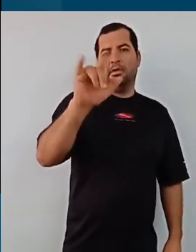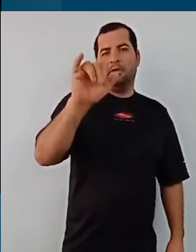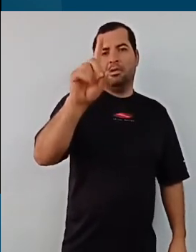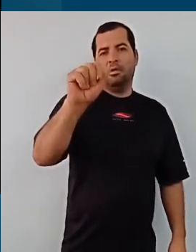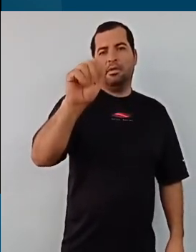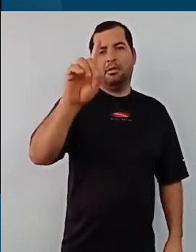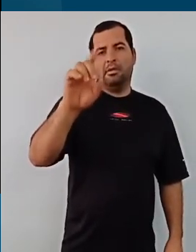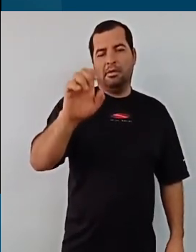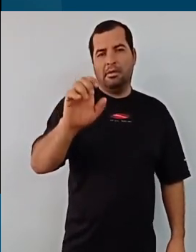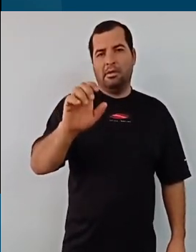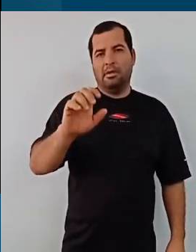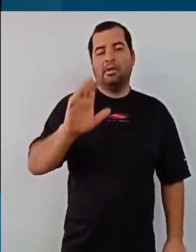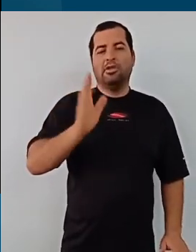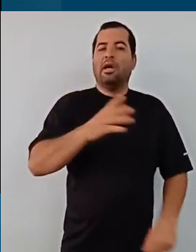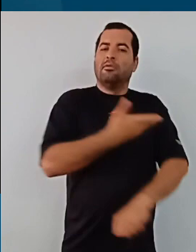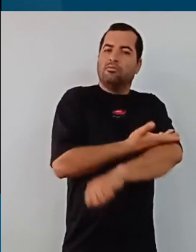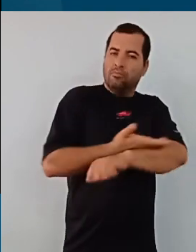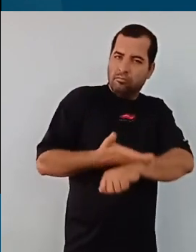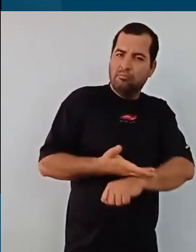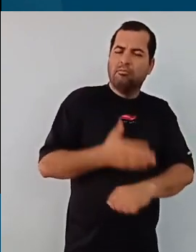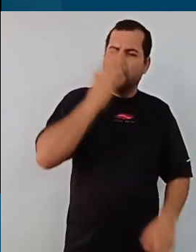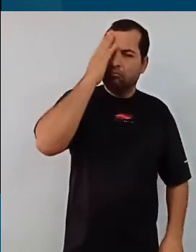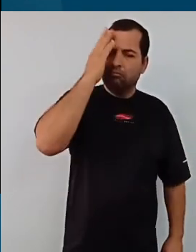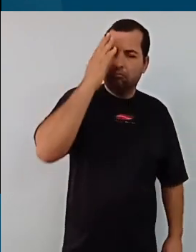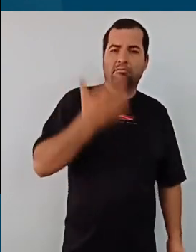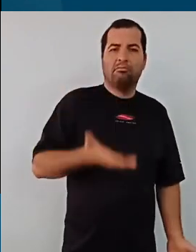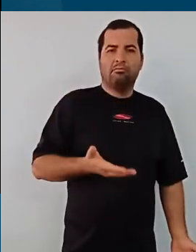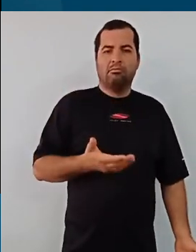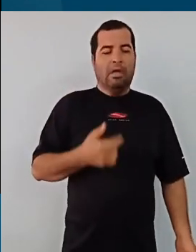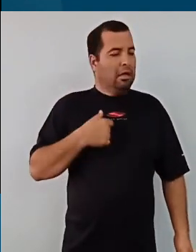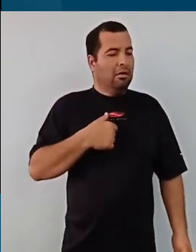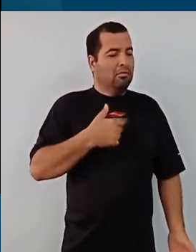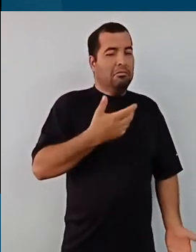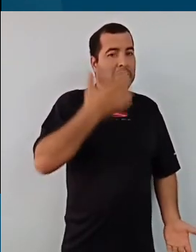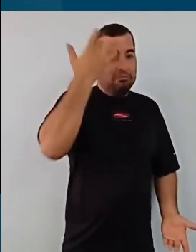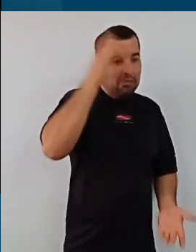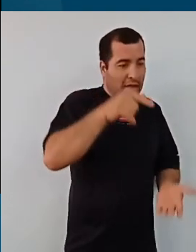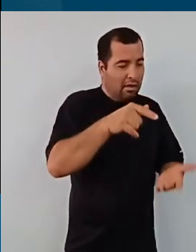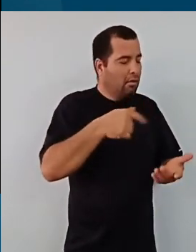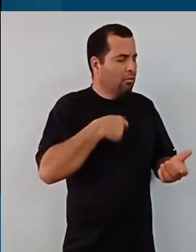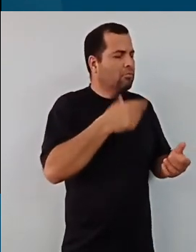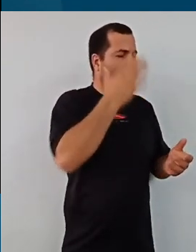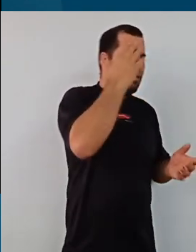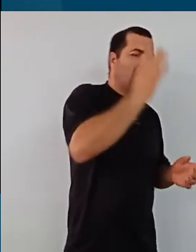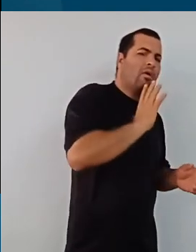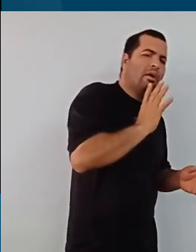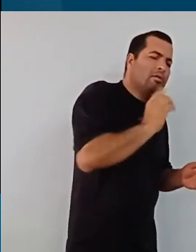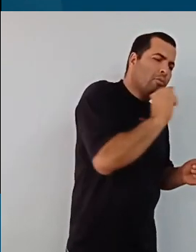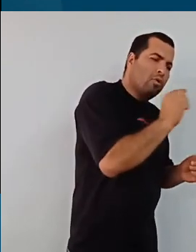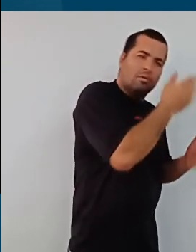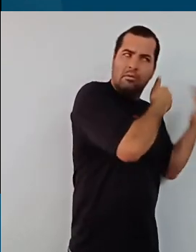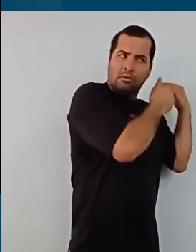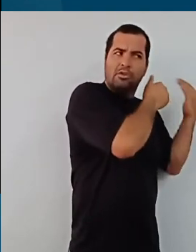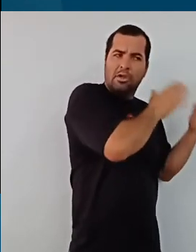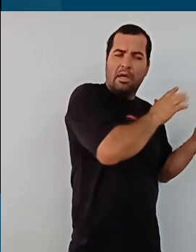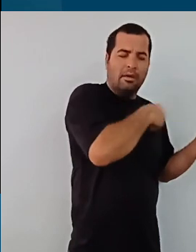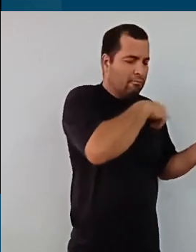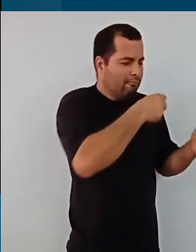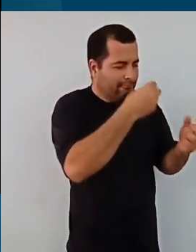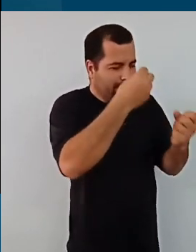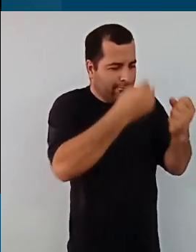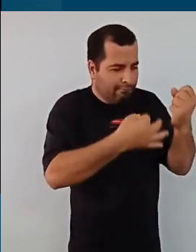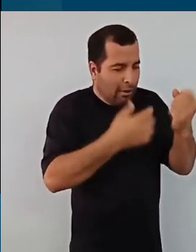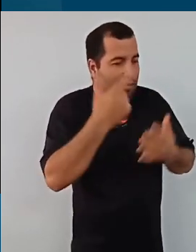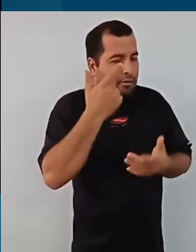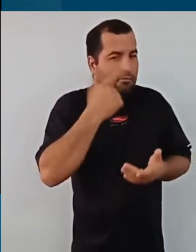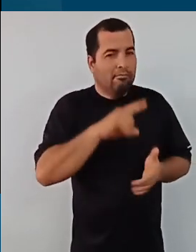Eu não sei resolver esse tipo de equação, mas eu sei o que é equação. Então, eu vou lá e olho as respostas e experimento. Ah, poxa,